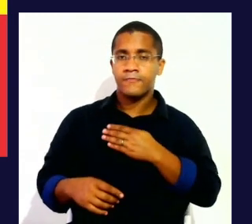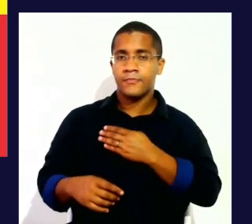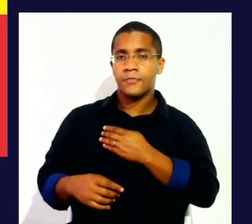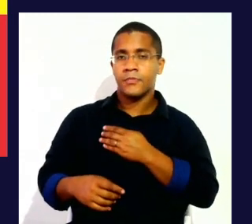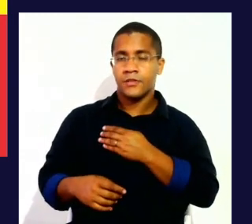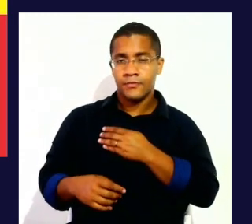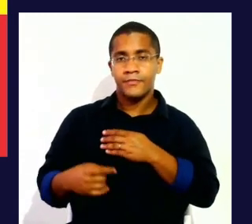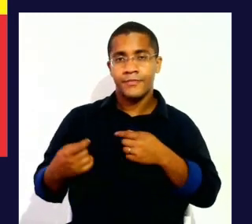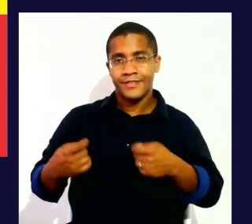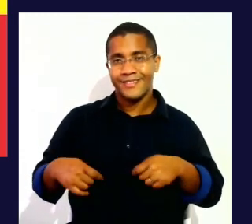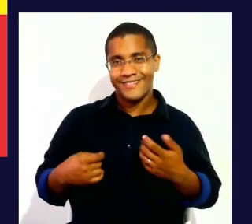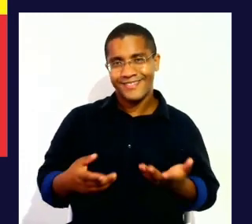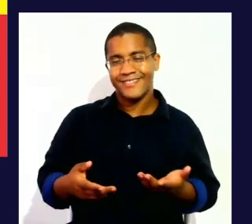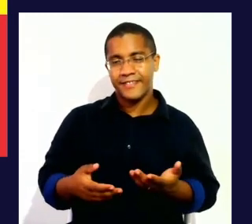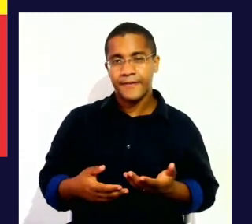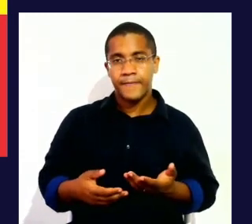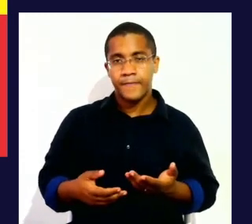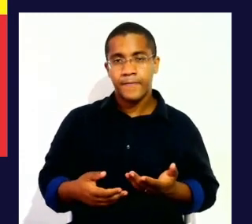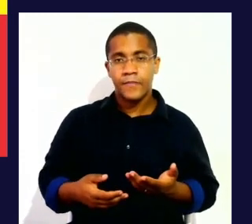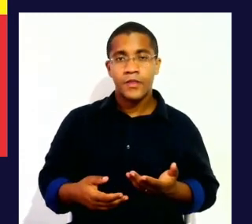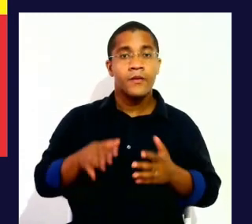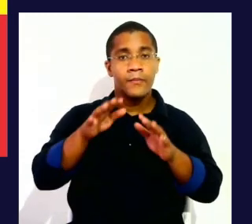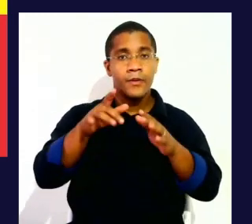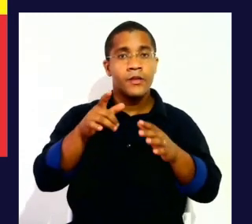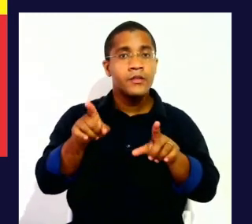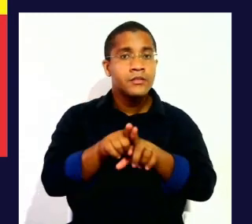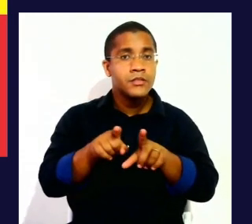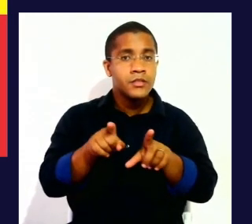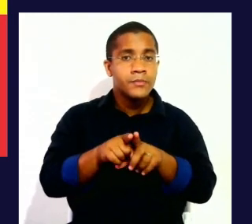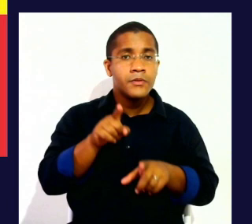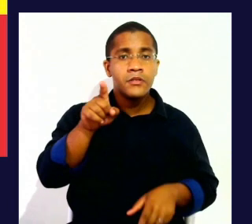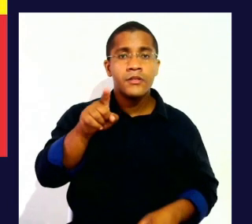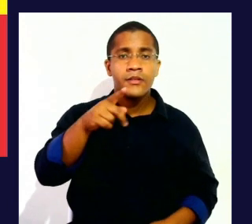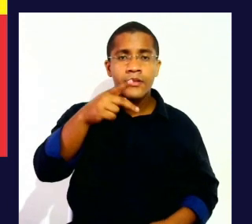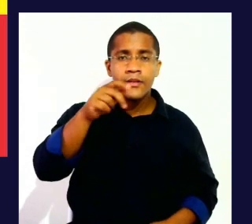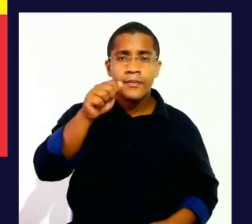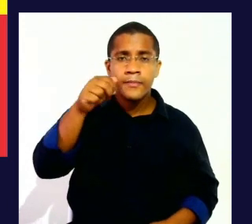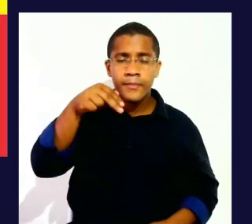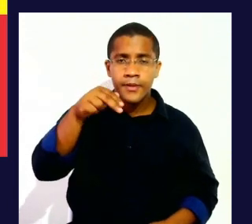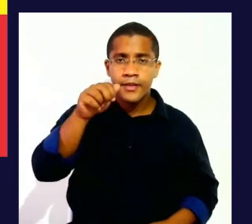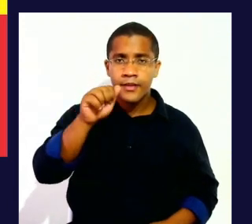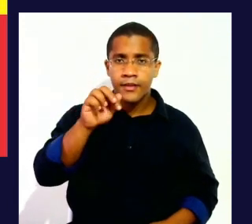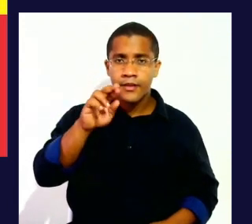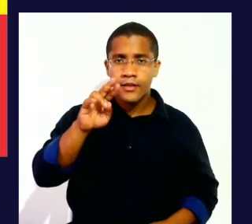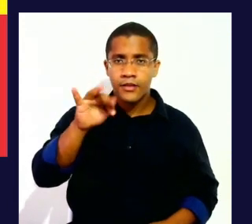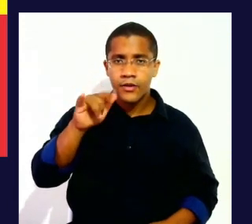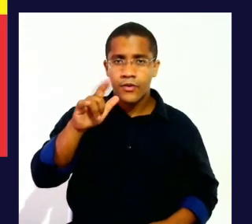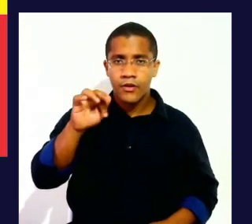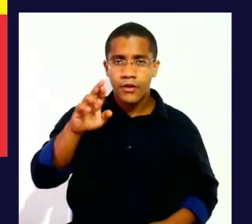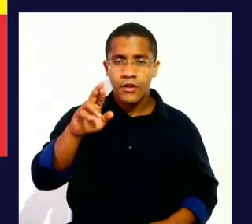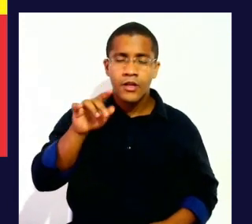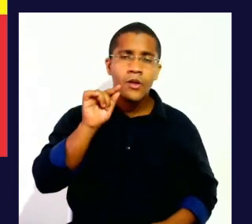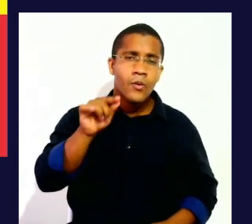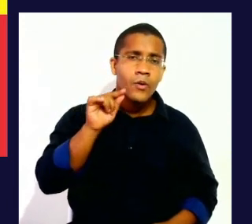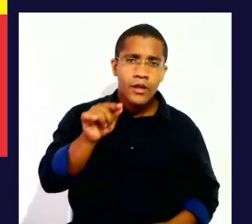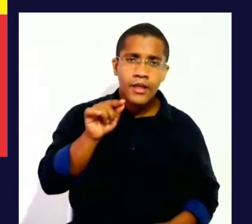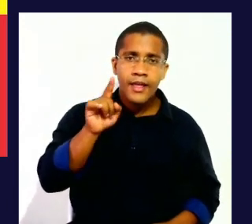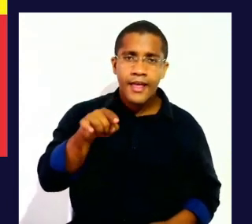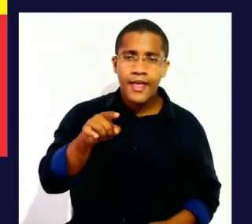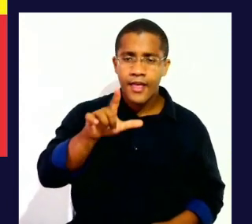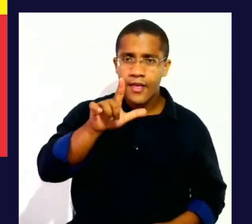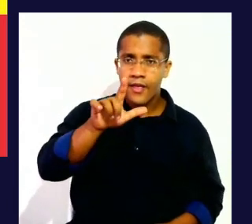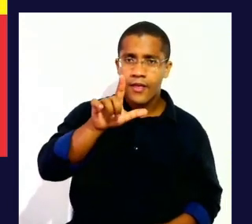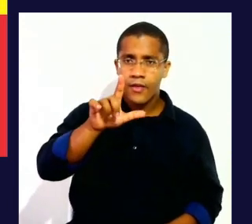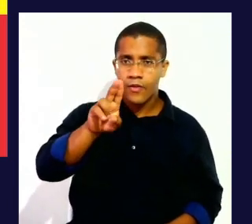elevação do membro onde teve a lesão articular. Só que eu também tenho as lesões panarticulares, que